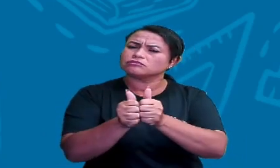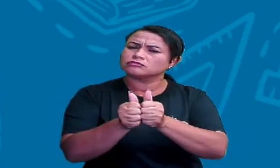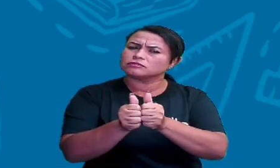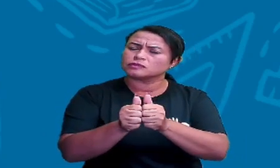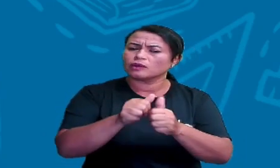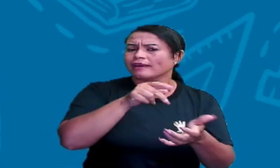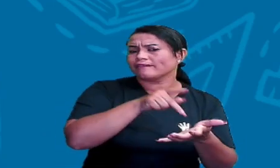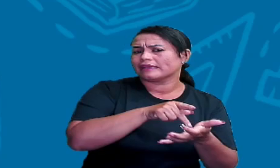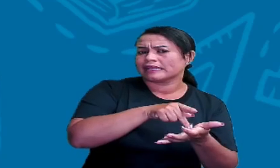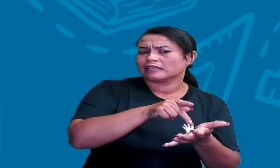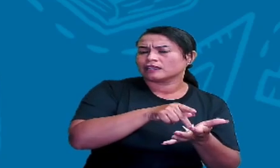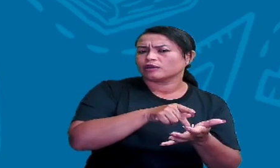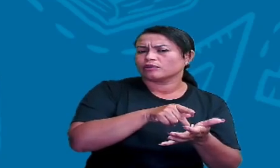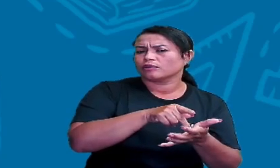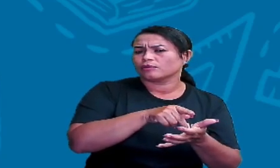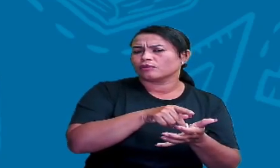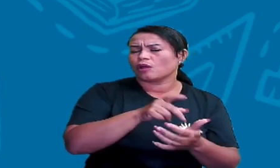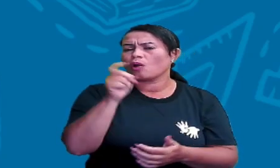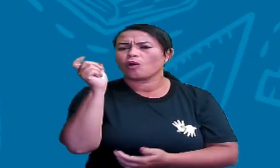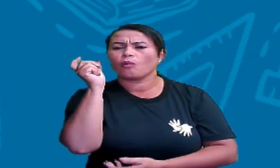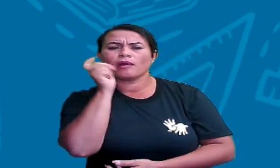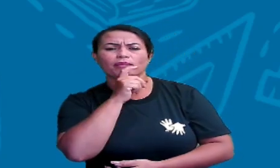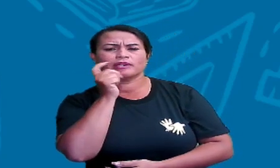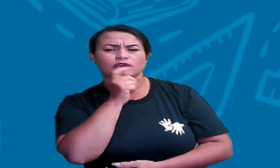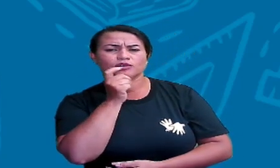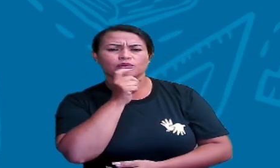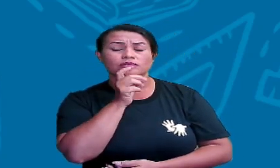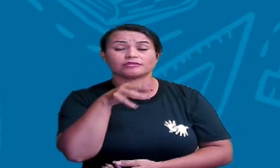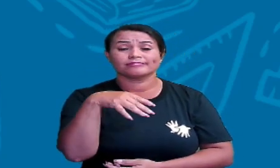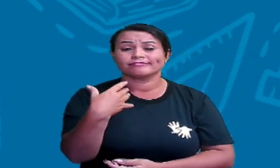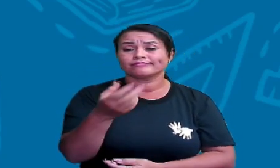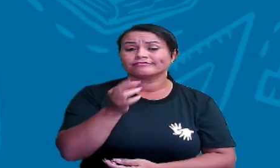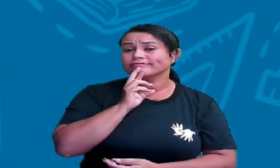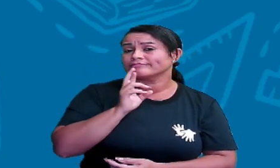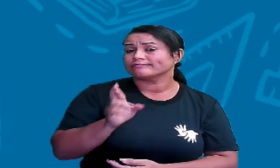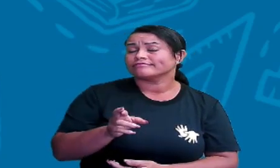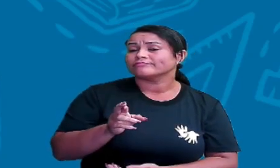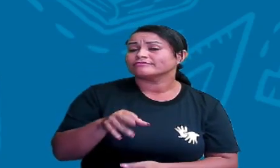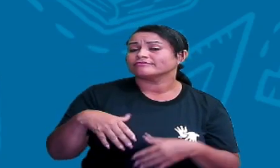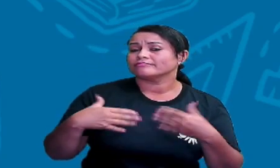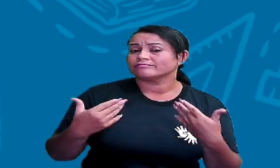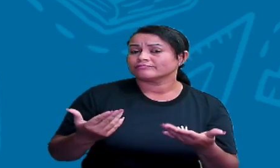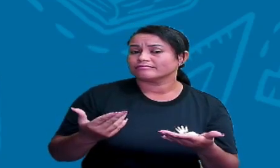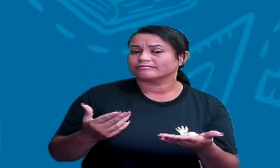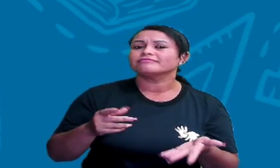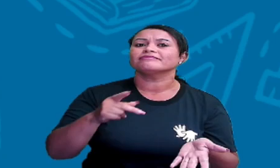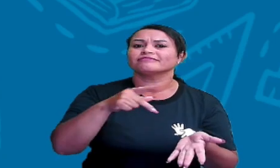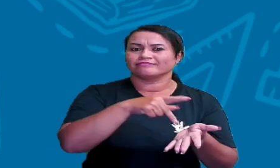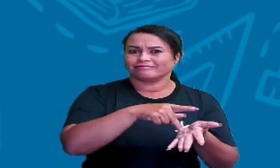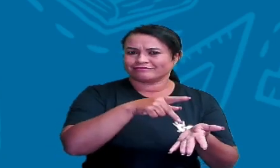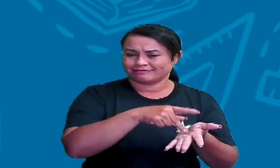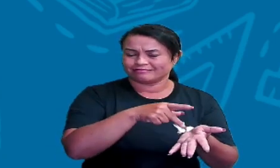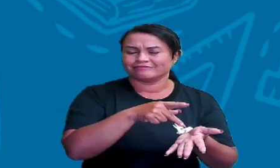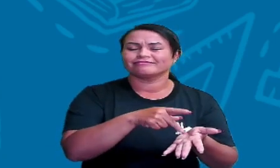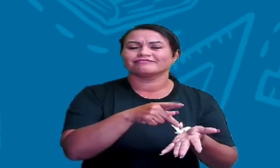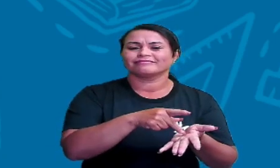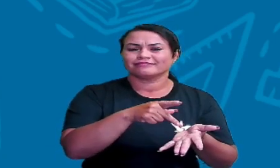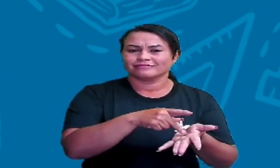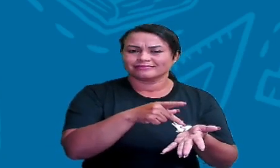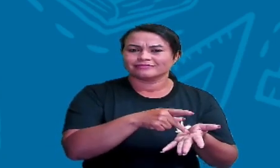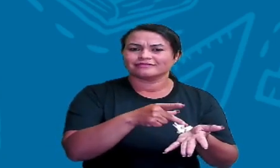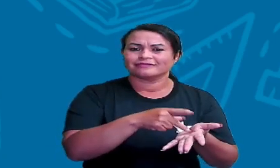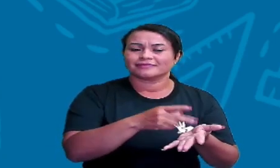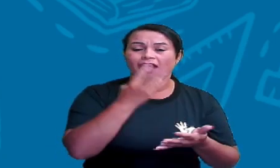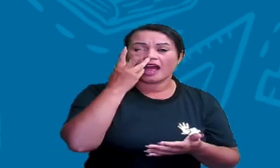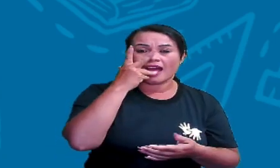Isso é verdadeiro ou isso é falso? Vamos lá. Isso é verdadeiro, né?